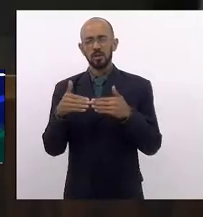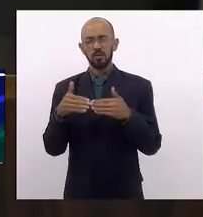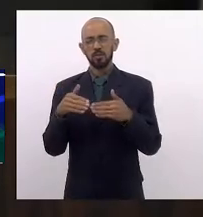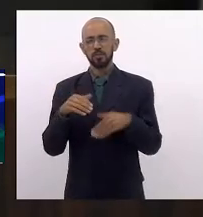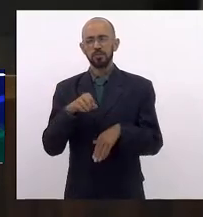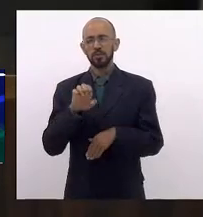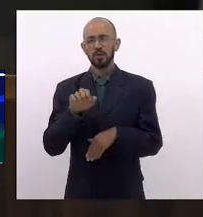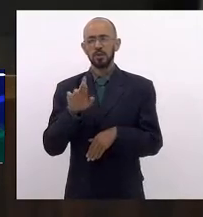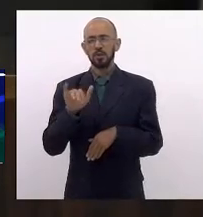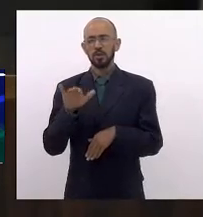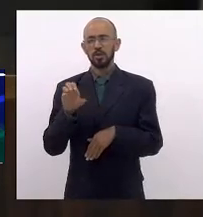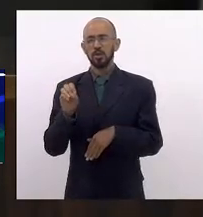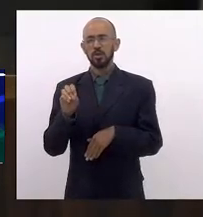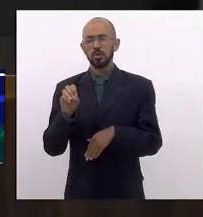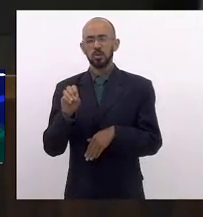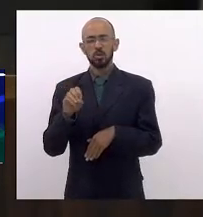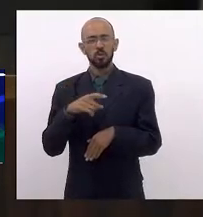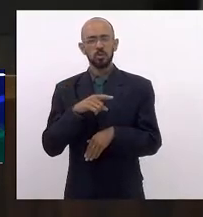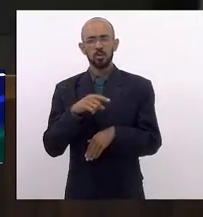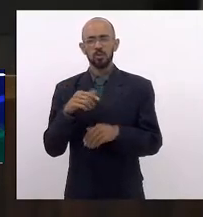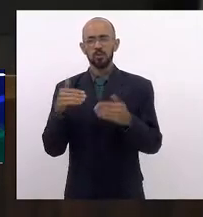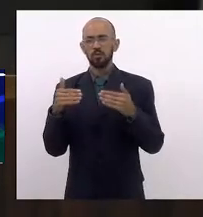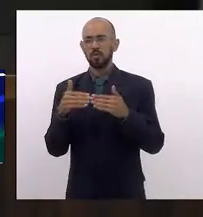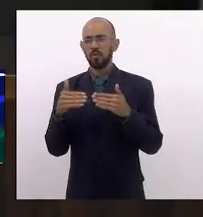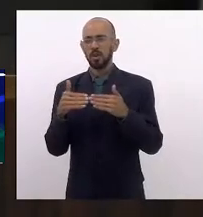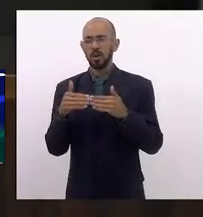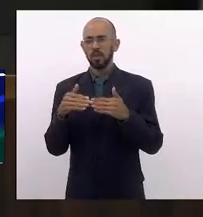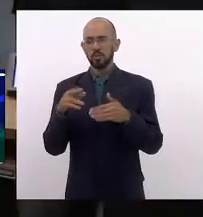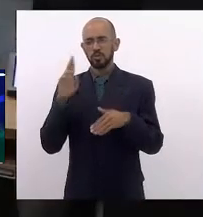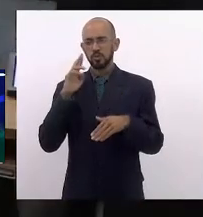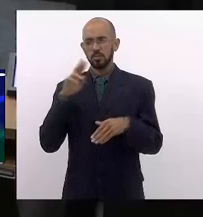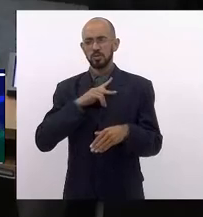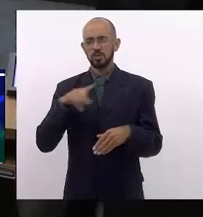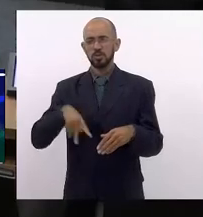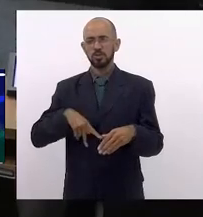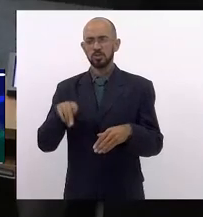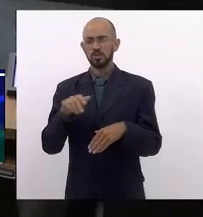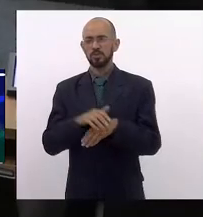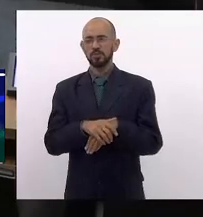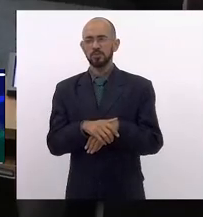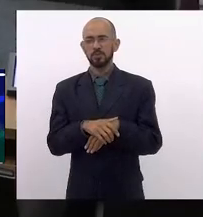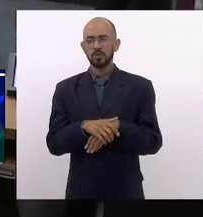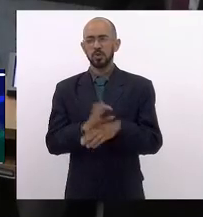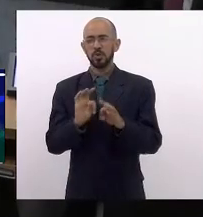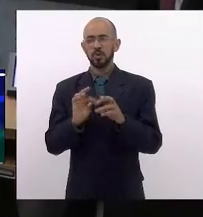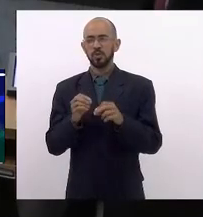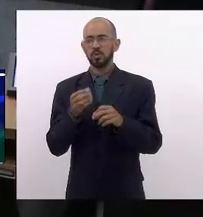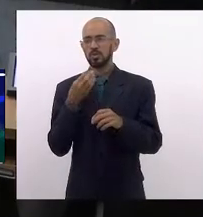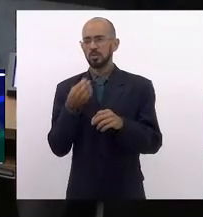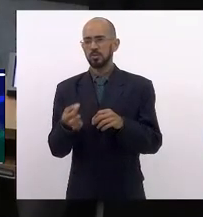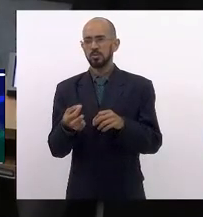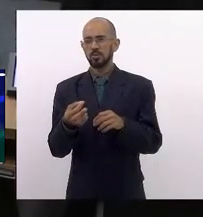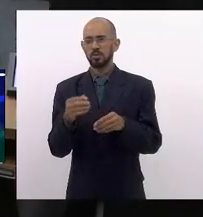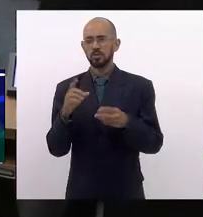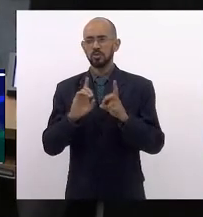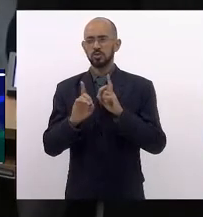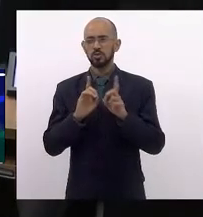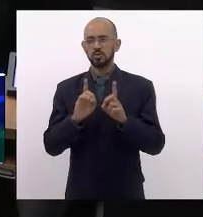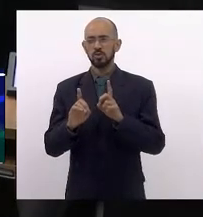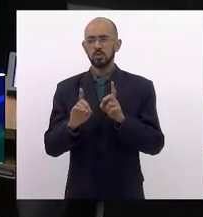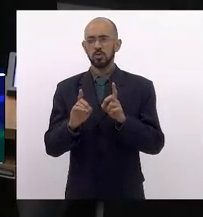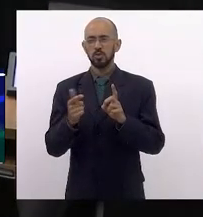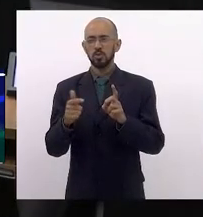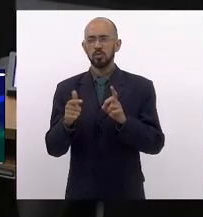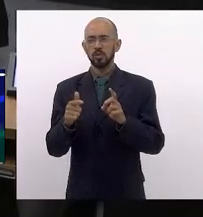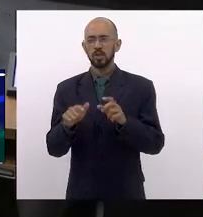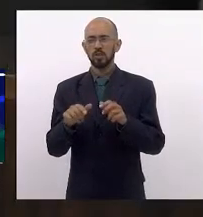Júnior o parecer favorável do presidente Qual os pareceres emitidos em discussão na venda de cada discutir se a